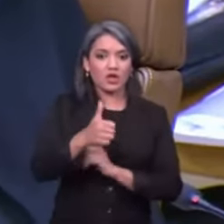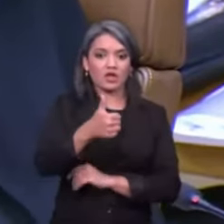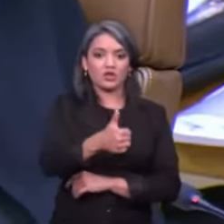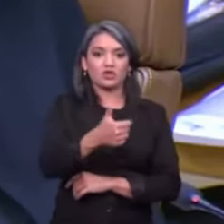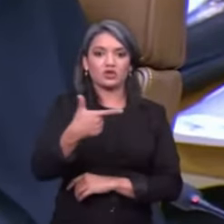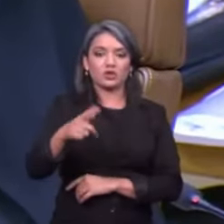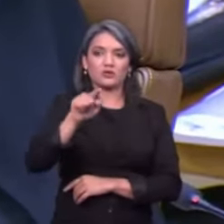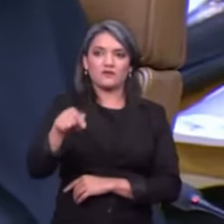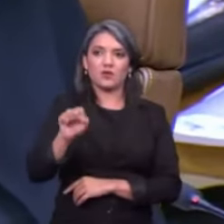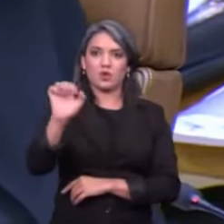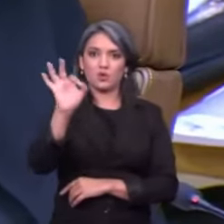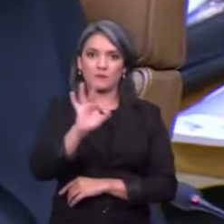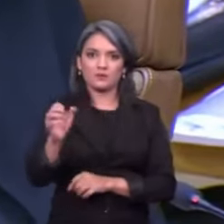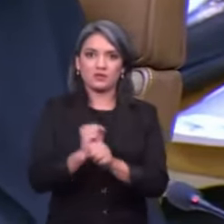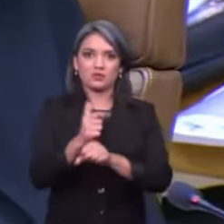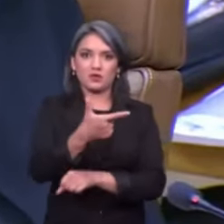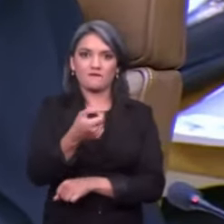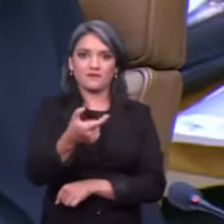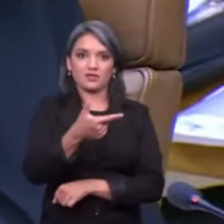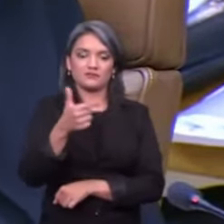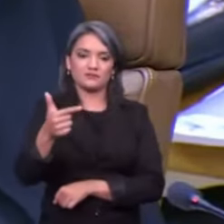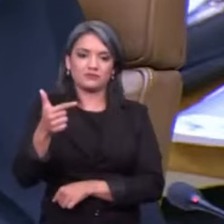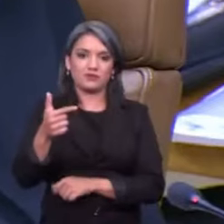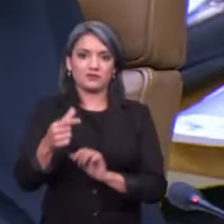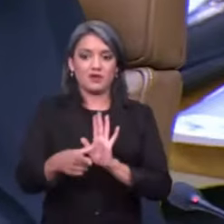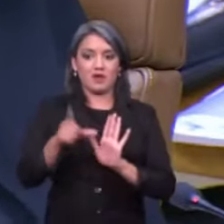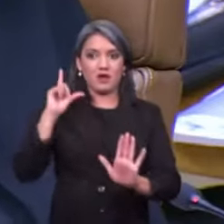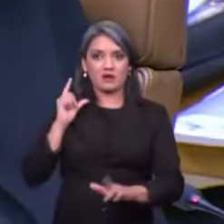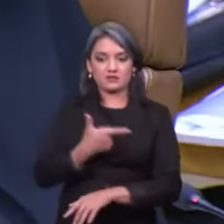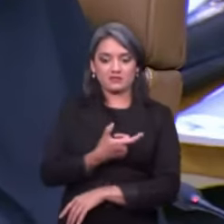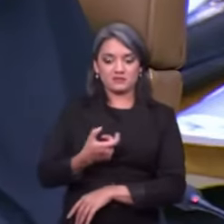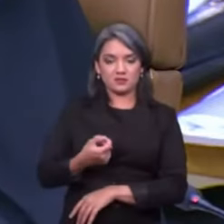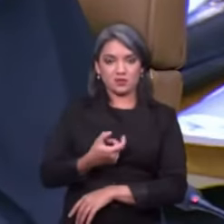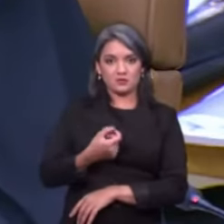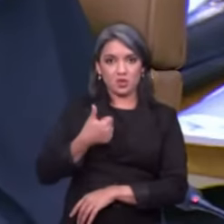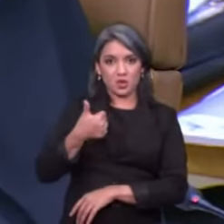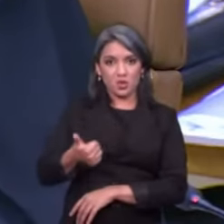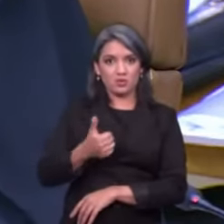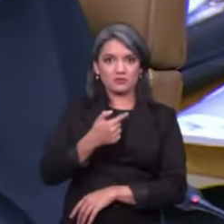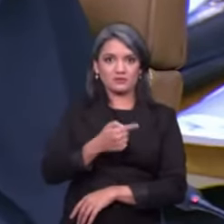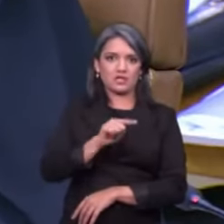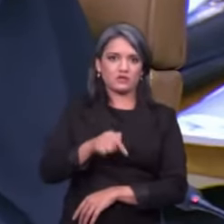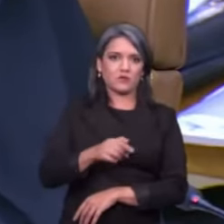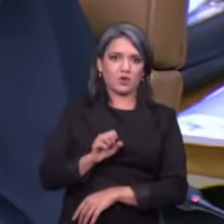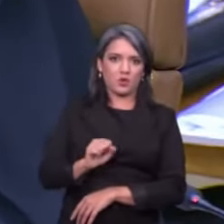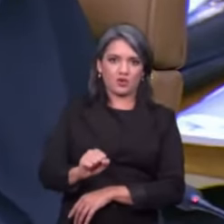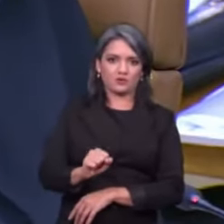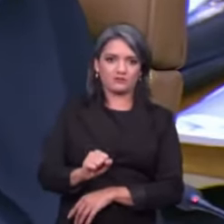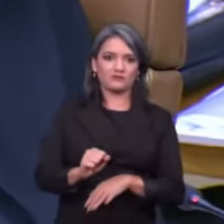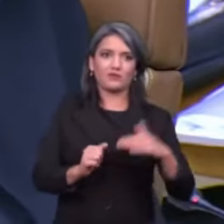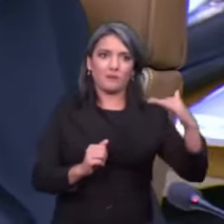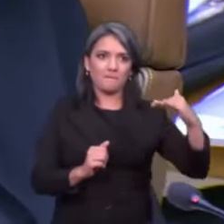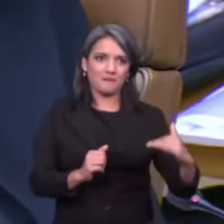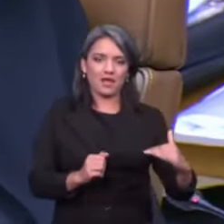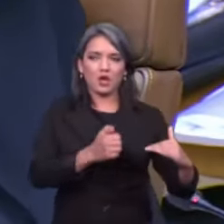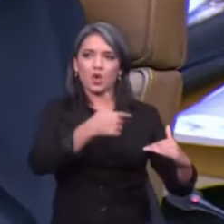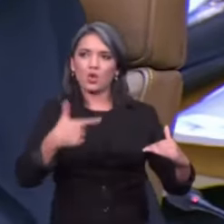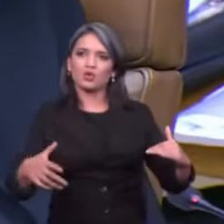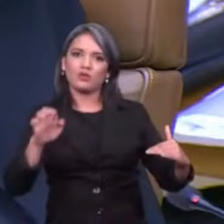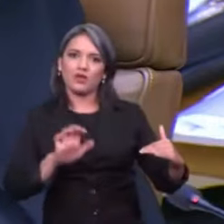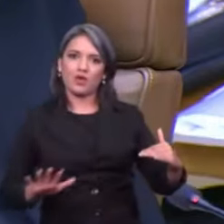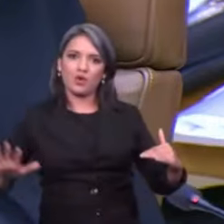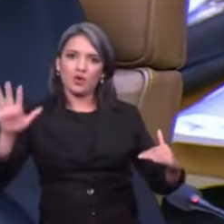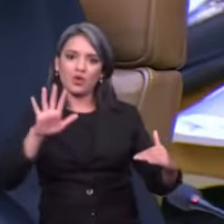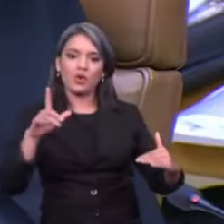em 2022, acima dos 7,8% em 2001, embora ainda abaixo das médias europeias. A prevalência do